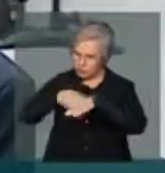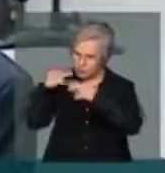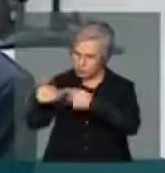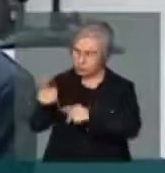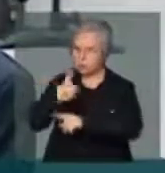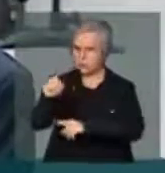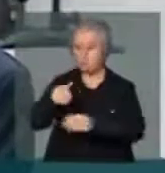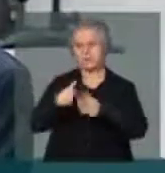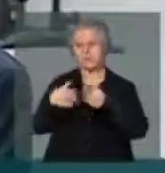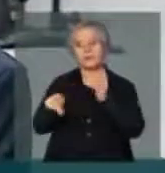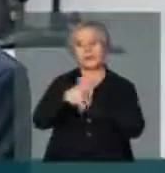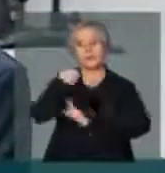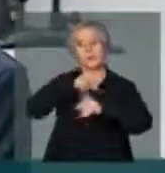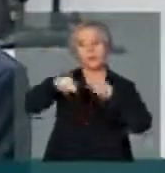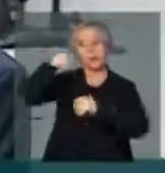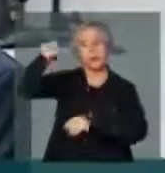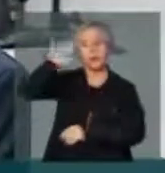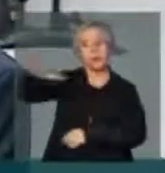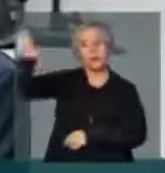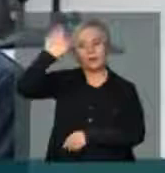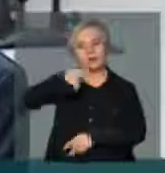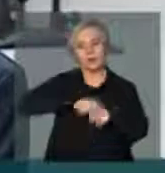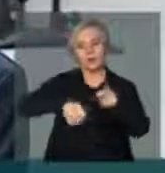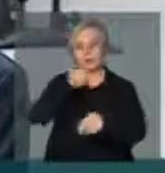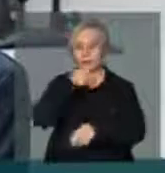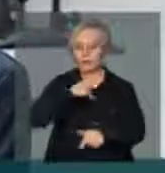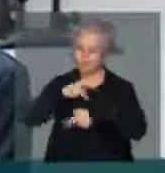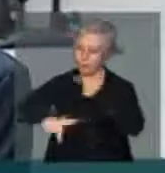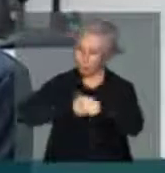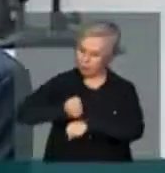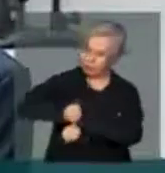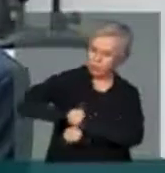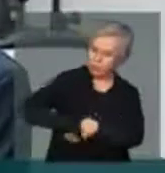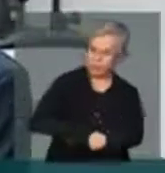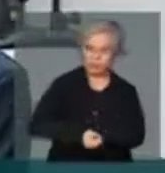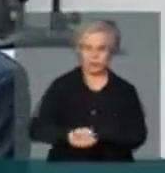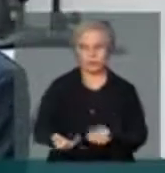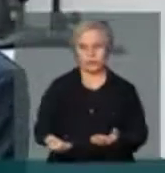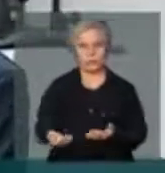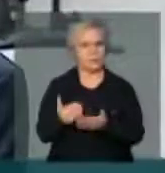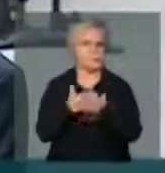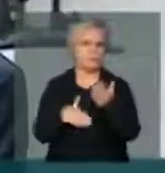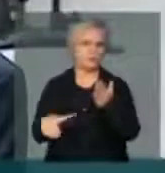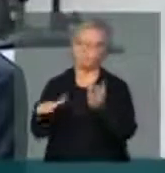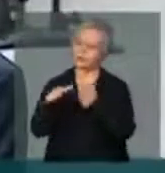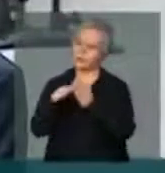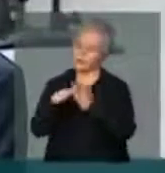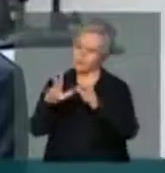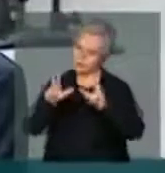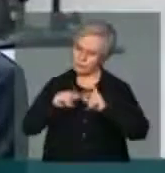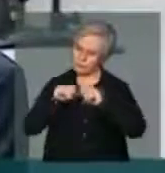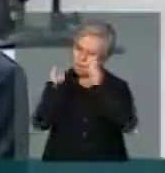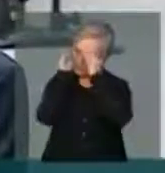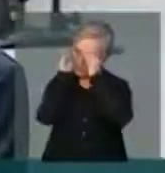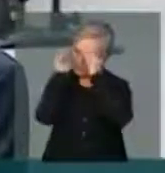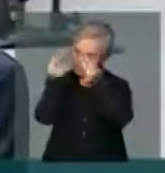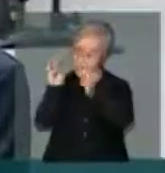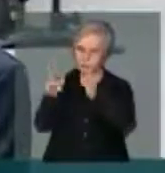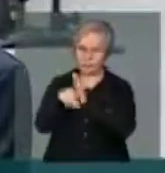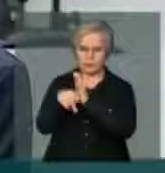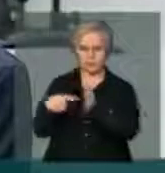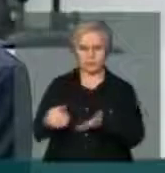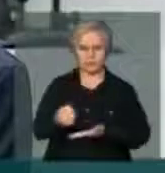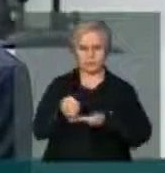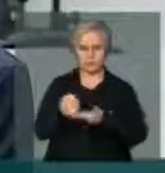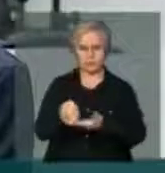povo do Nordeste, que é um povo bom, é um povo trabalhador e que todos merecem o respeito e a consideração dessa